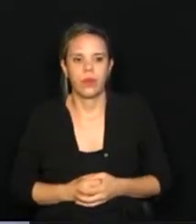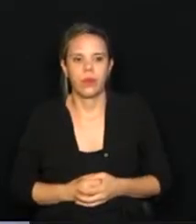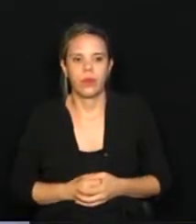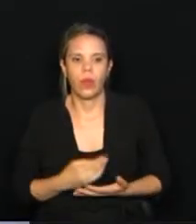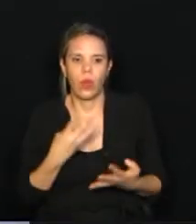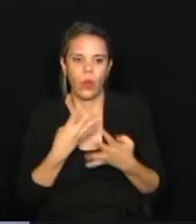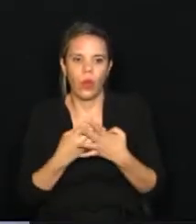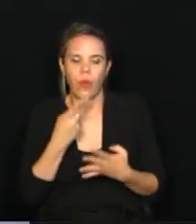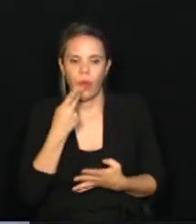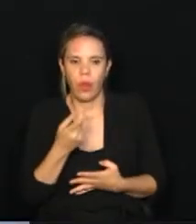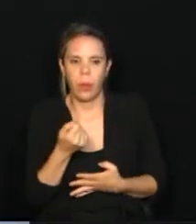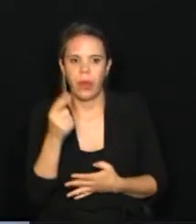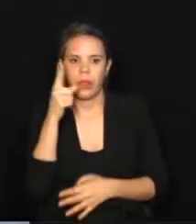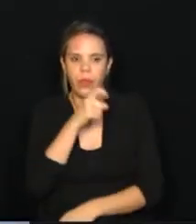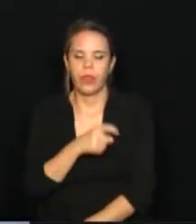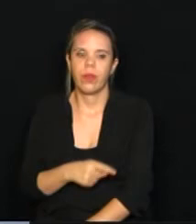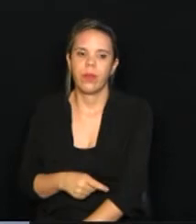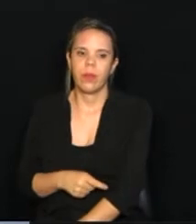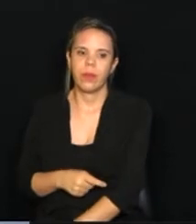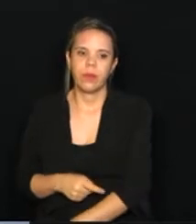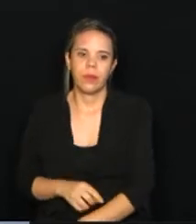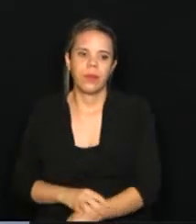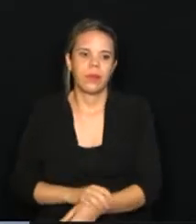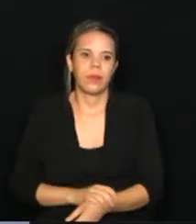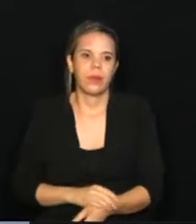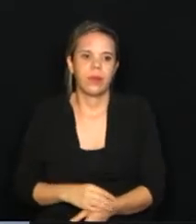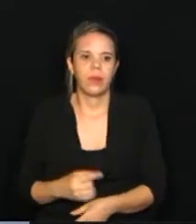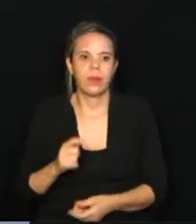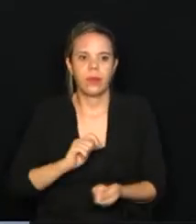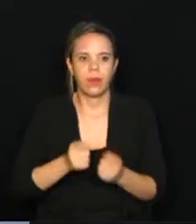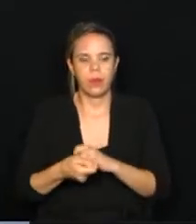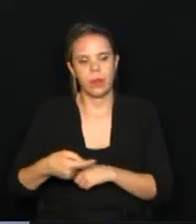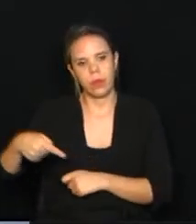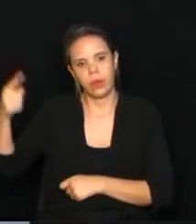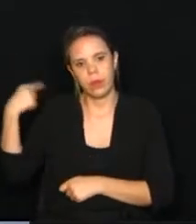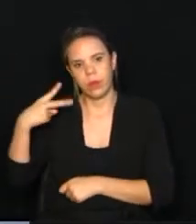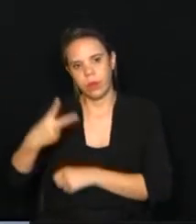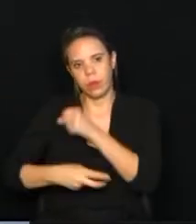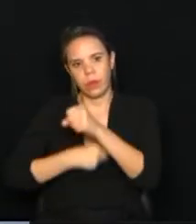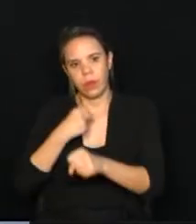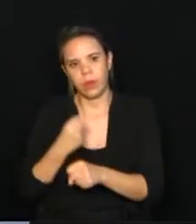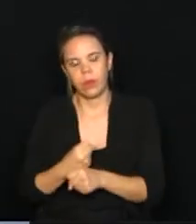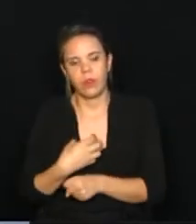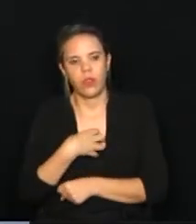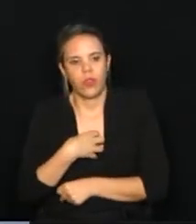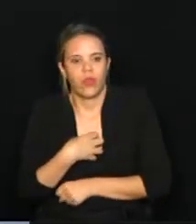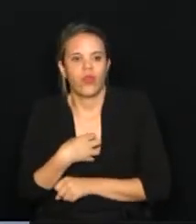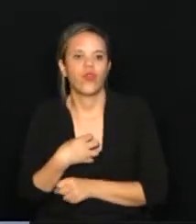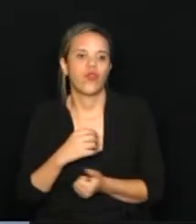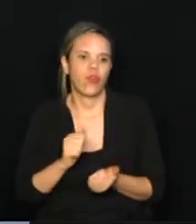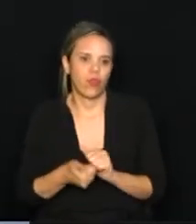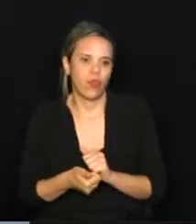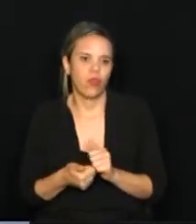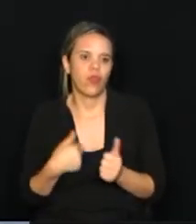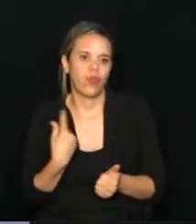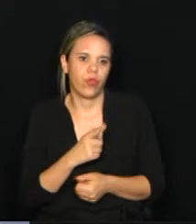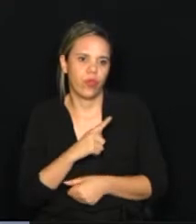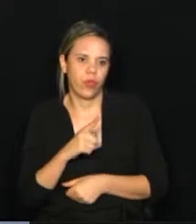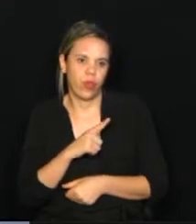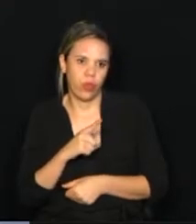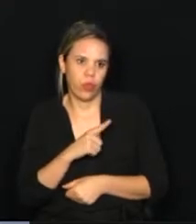Confesso que foi um pouco difícil, porque a gente já estava adaptada há 2 anos a um estilo de jogo e a gente teve